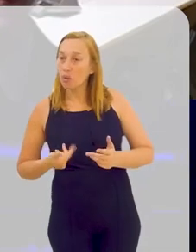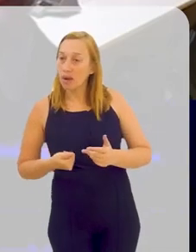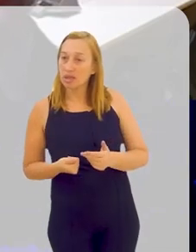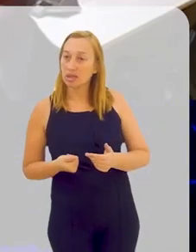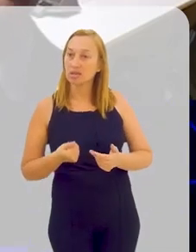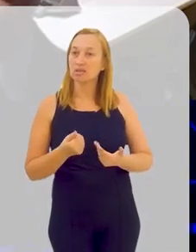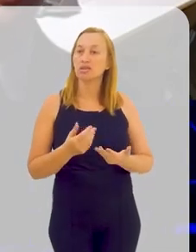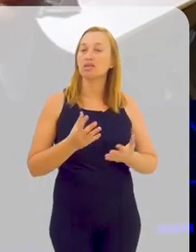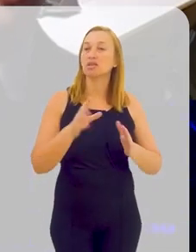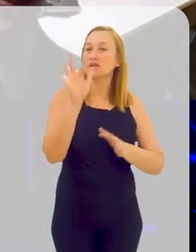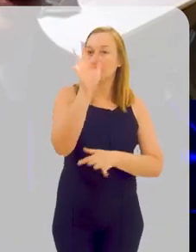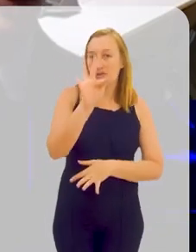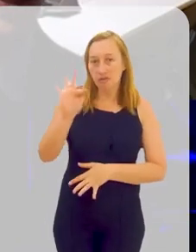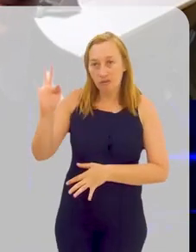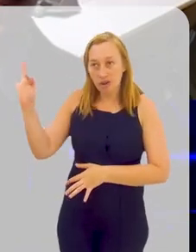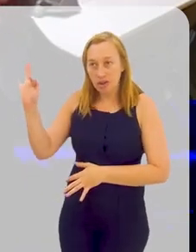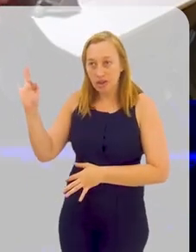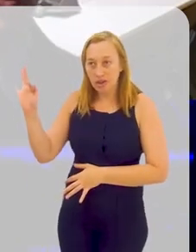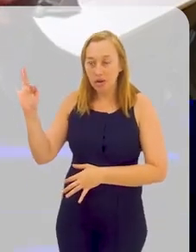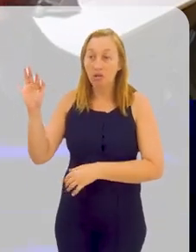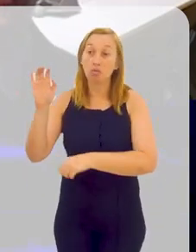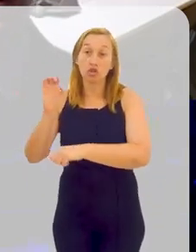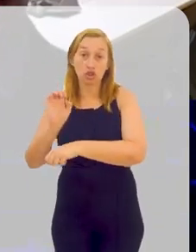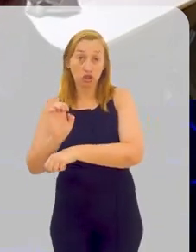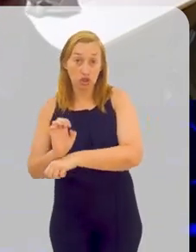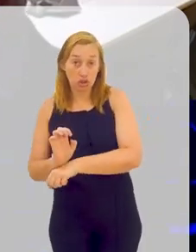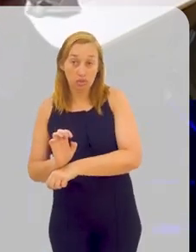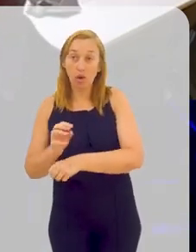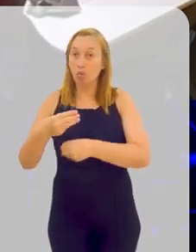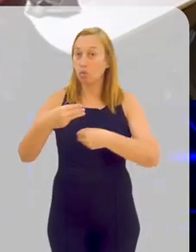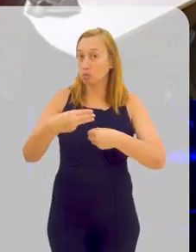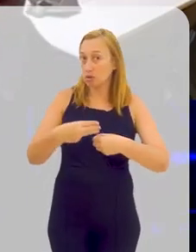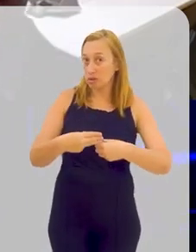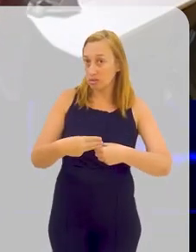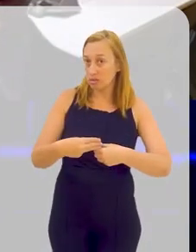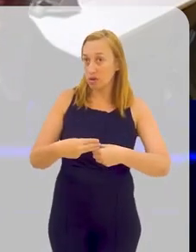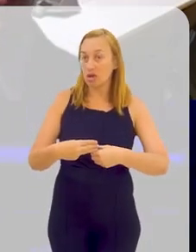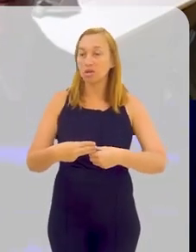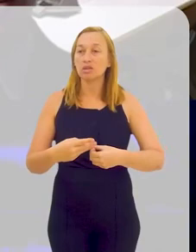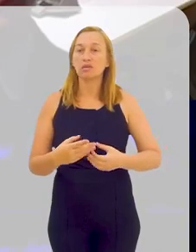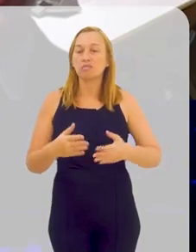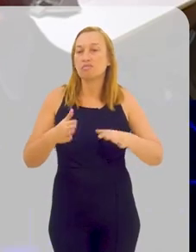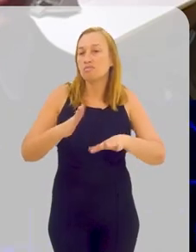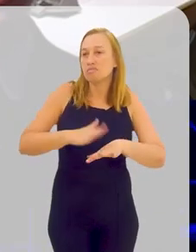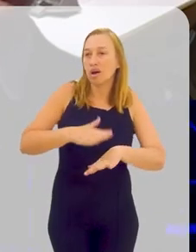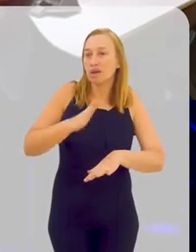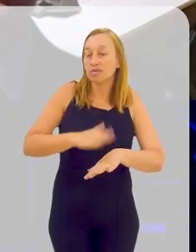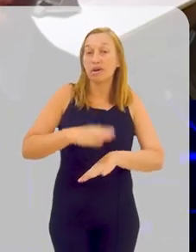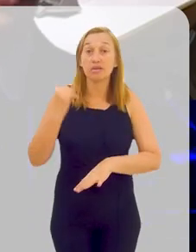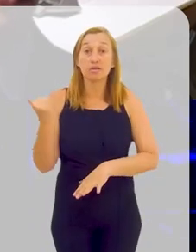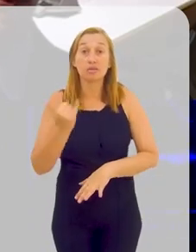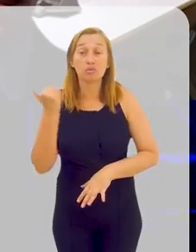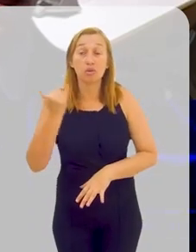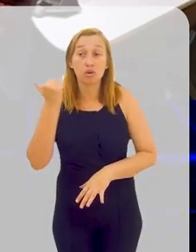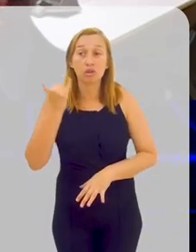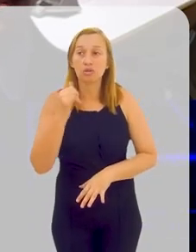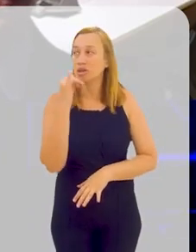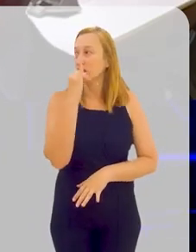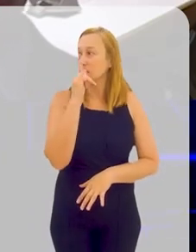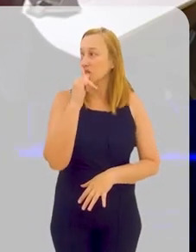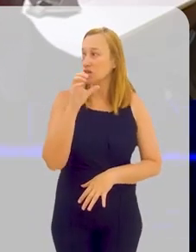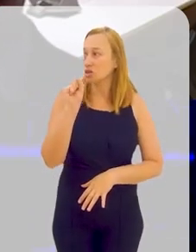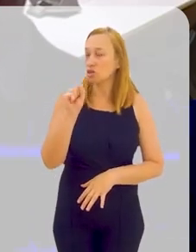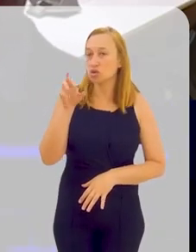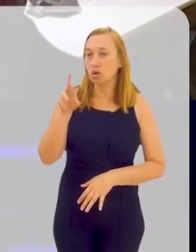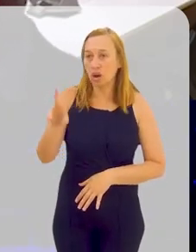de qualidade tanto na Esfera Federal quanto estadual e municipal São cada vez mais importantes